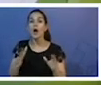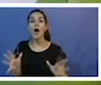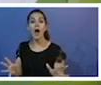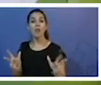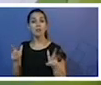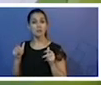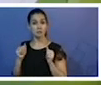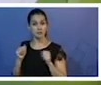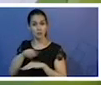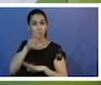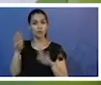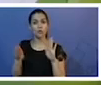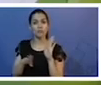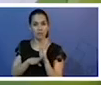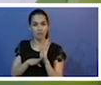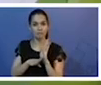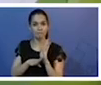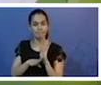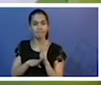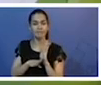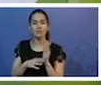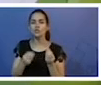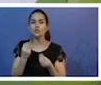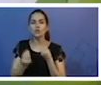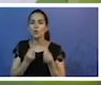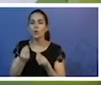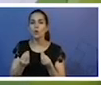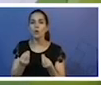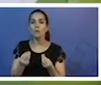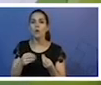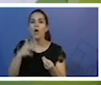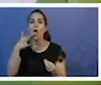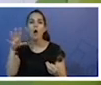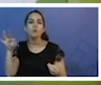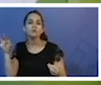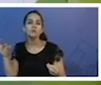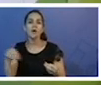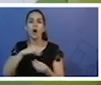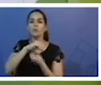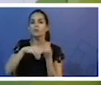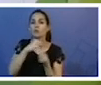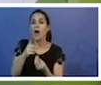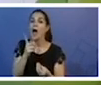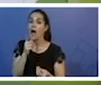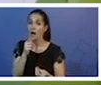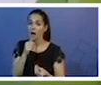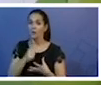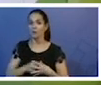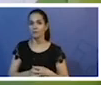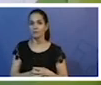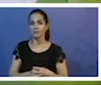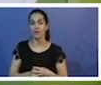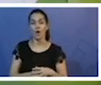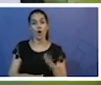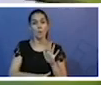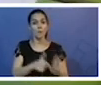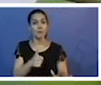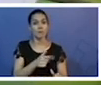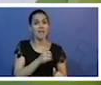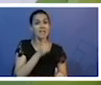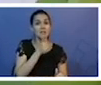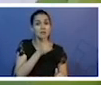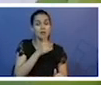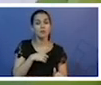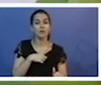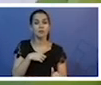neutralização total com a formação dos respectivos sais em solução aquosa. No primeiro exemplo, a gente tem o